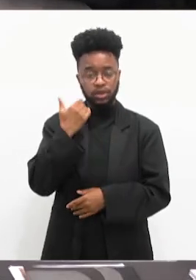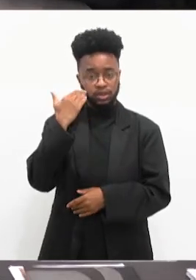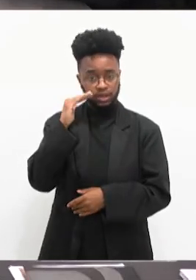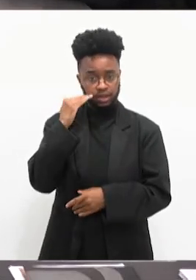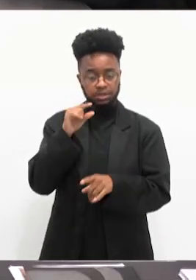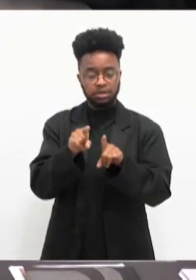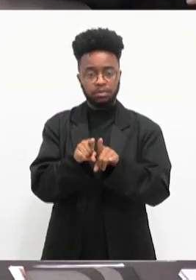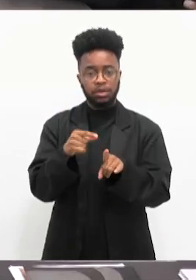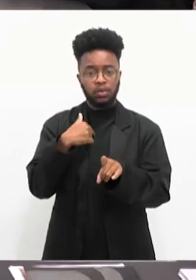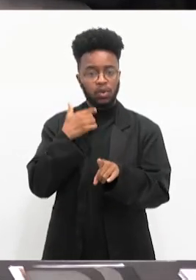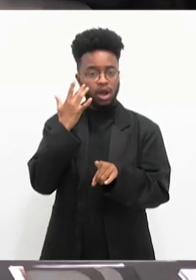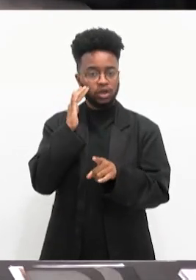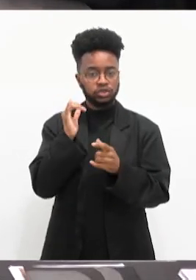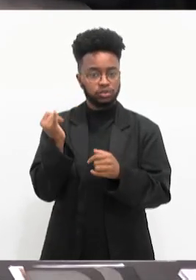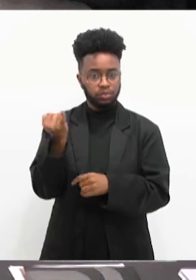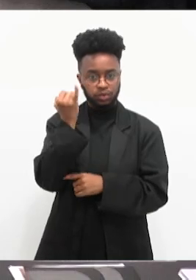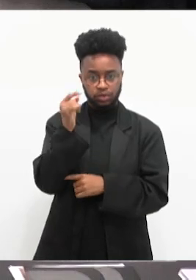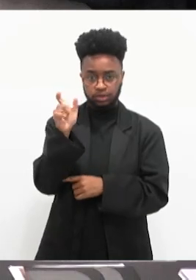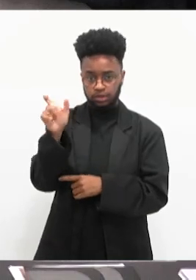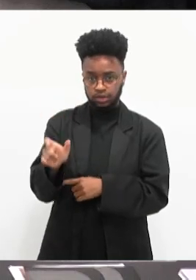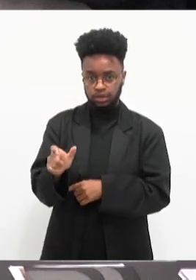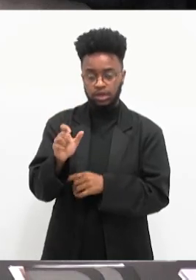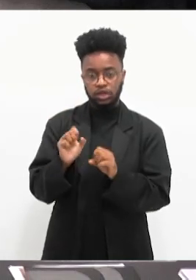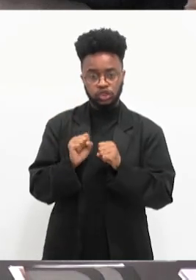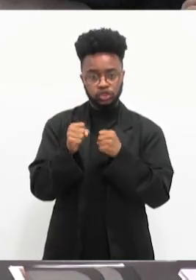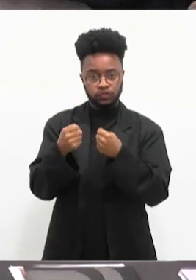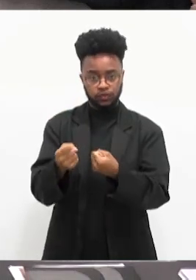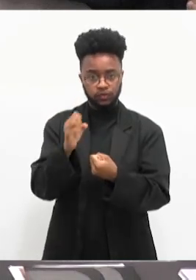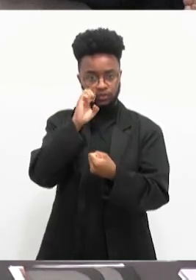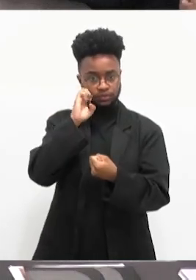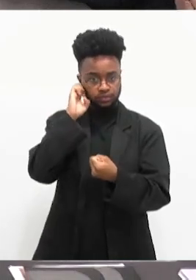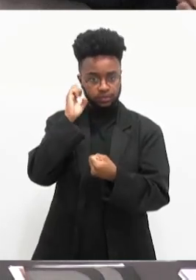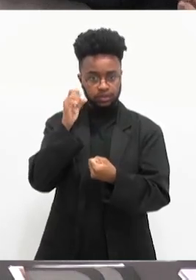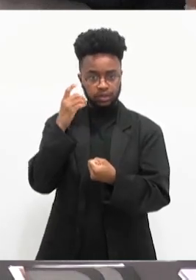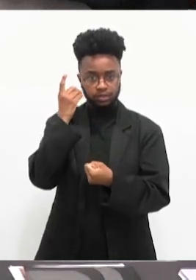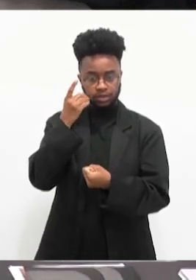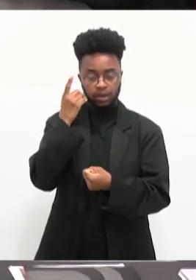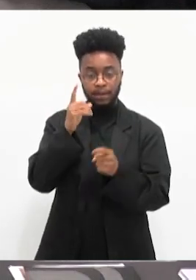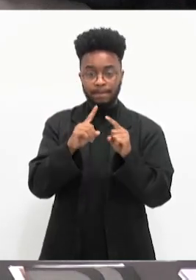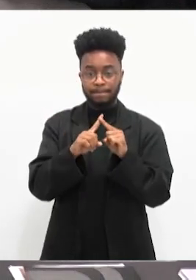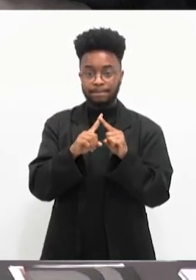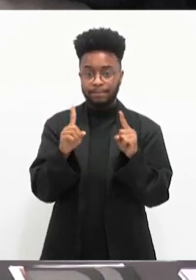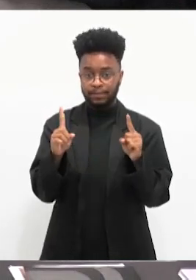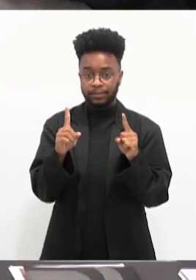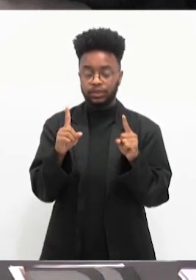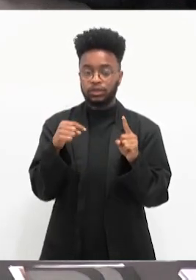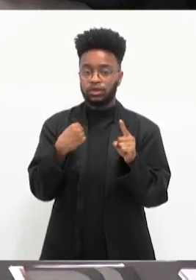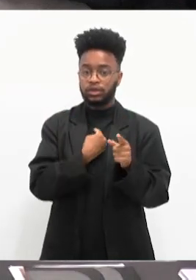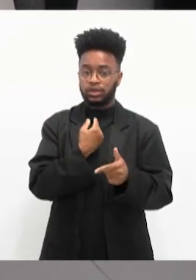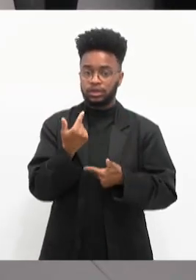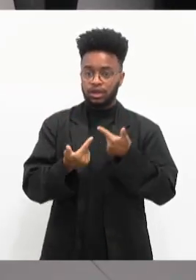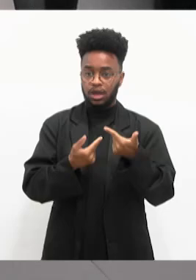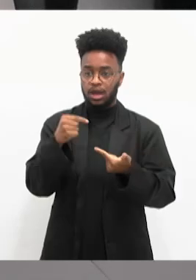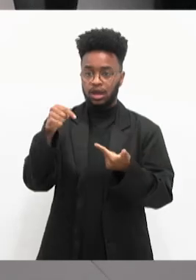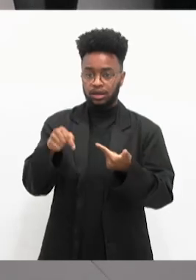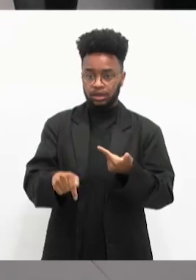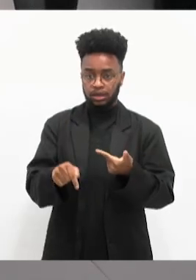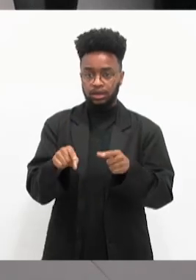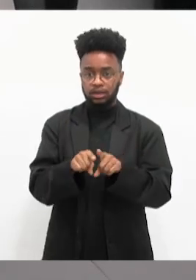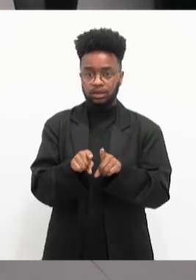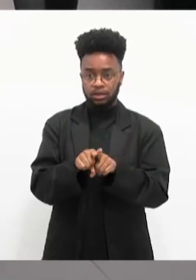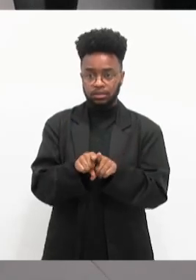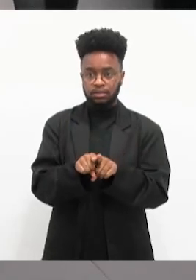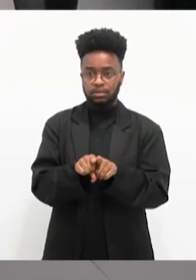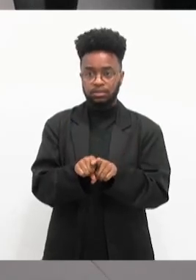acho louvável o esforço da deputada Élica com as emendas. Mas a gente tem trabalhado aqui e dado um